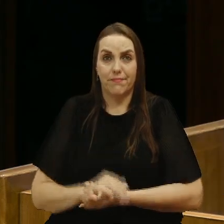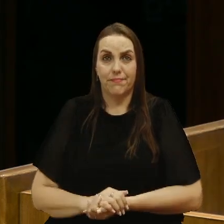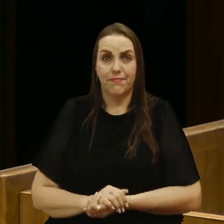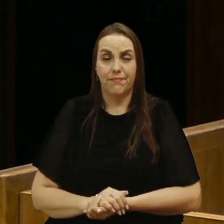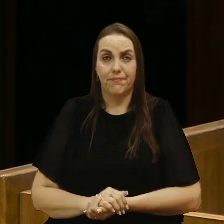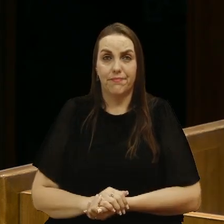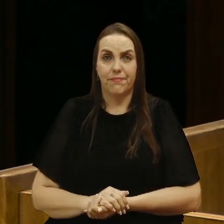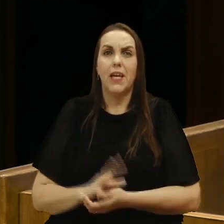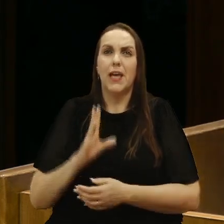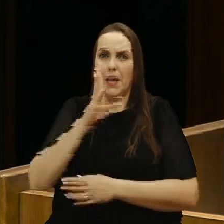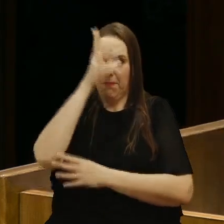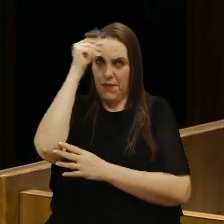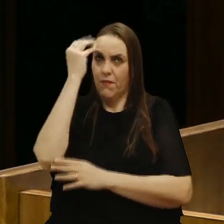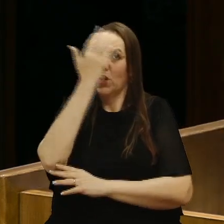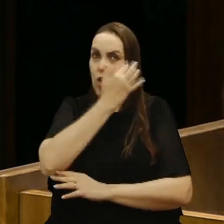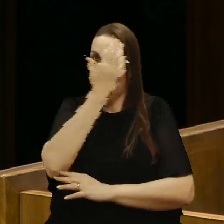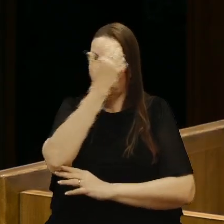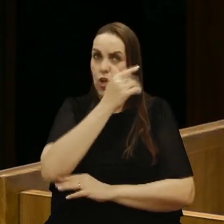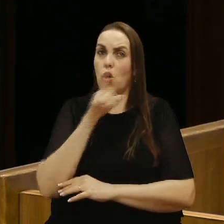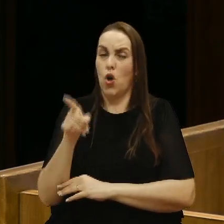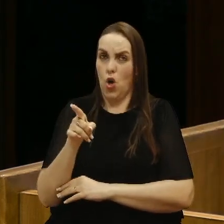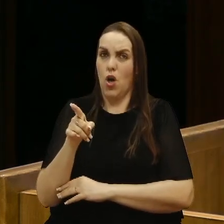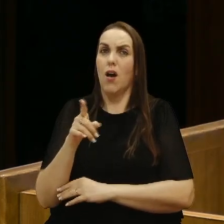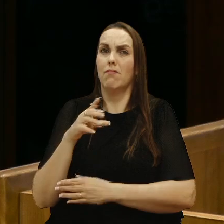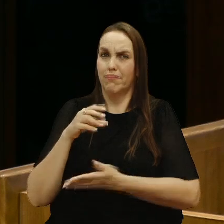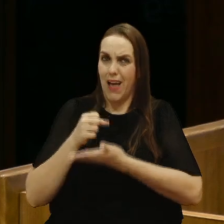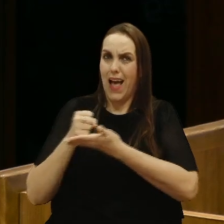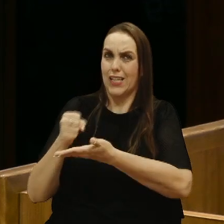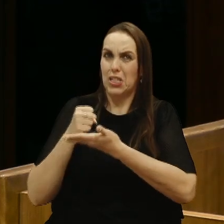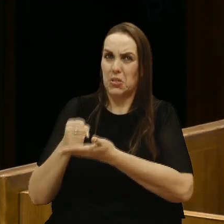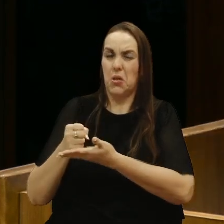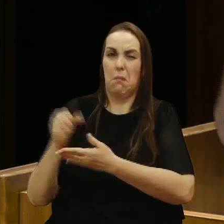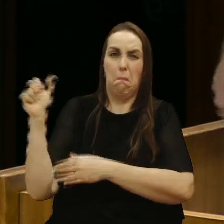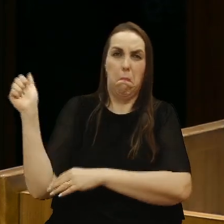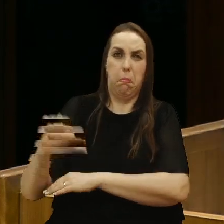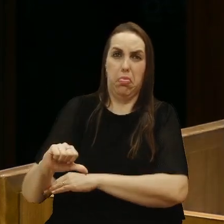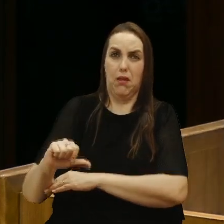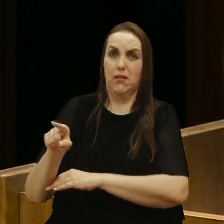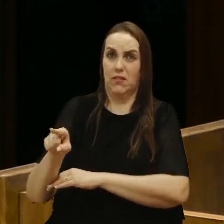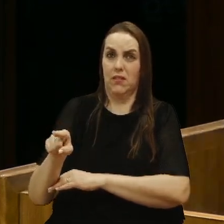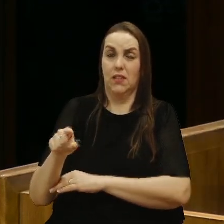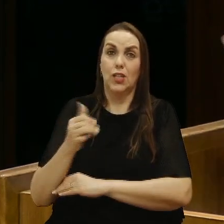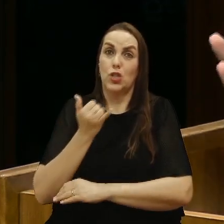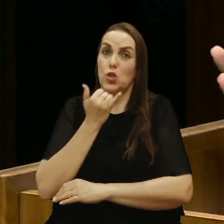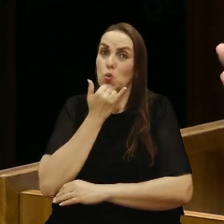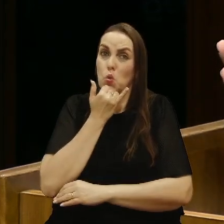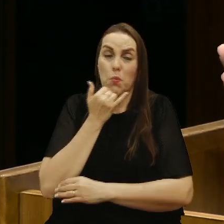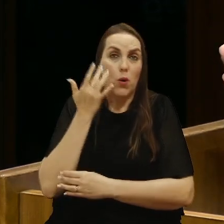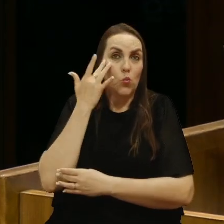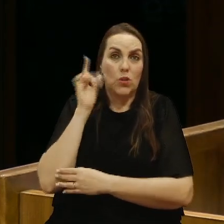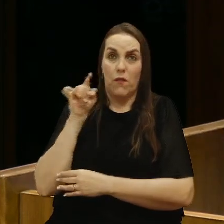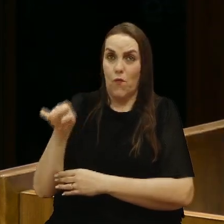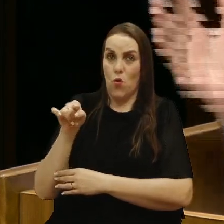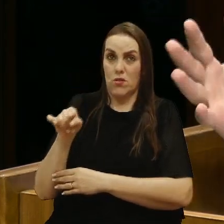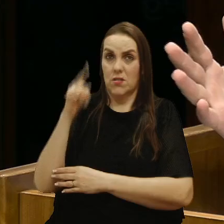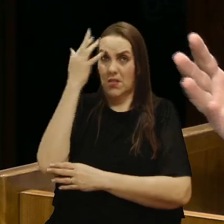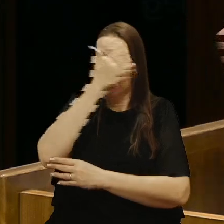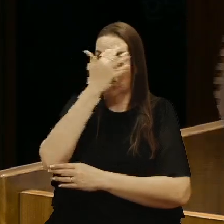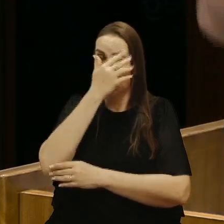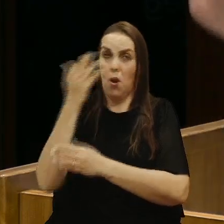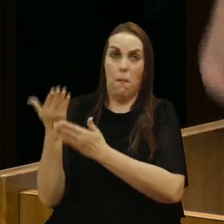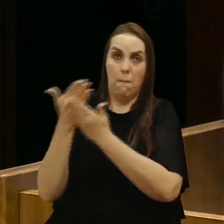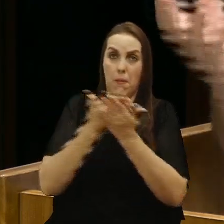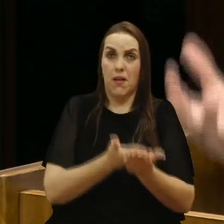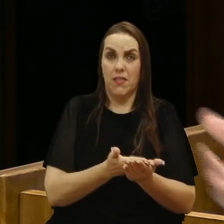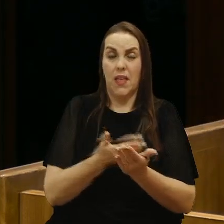Prefeito Adiló, o senhor está muito mal assessorado. Eu não sei se é o senhor que manda esses projetos para cá. Eu acredito que são os seus